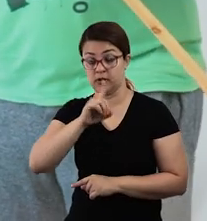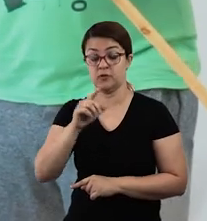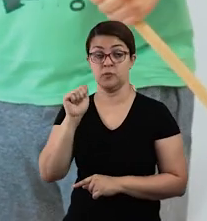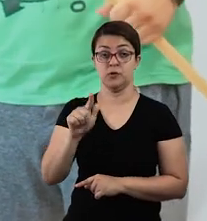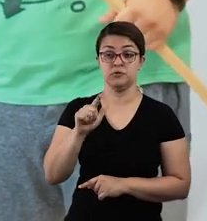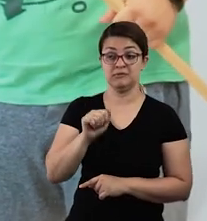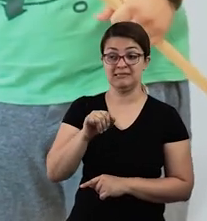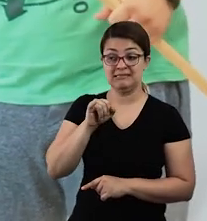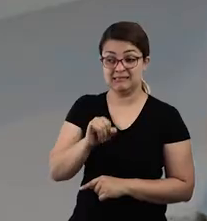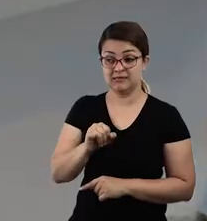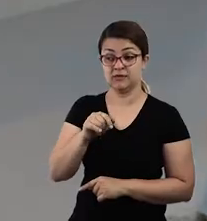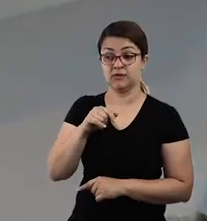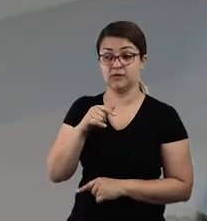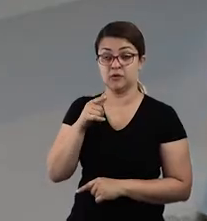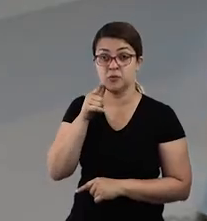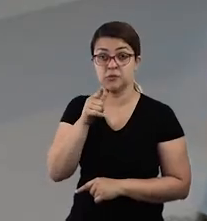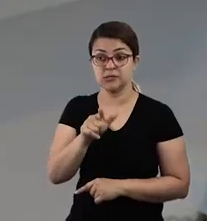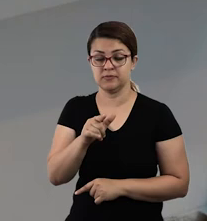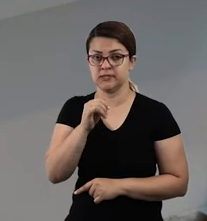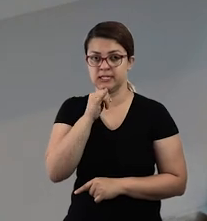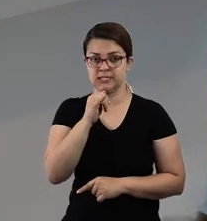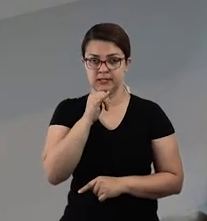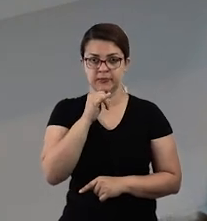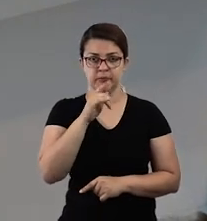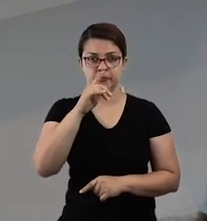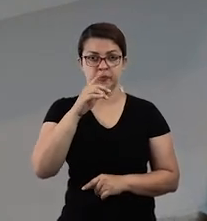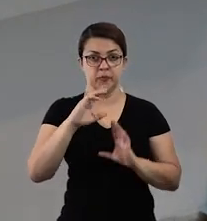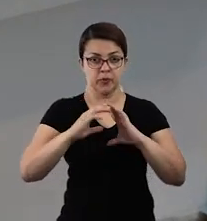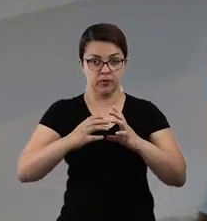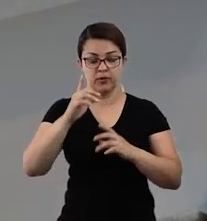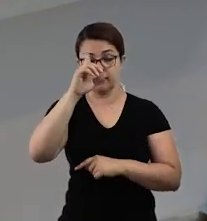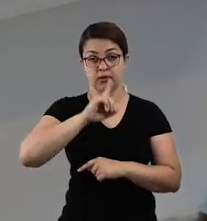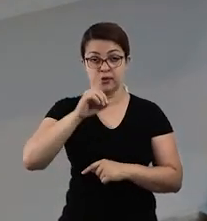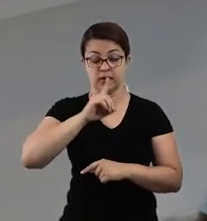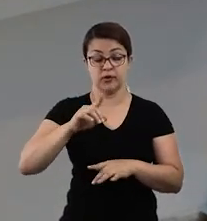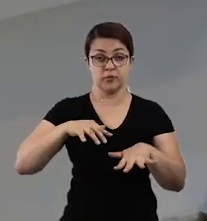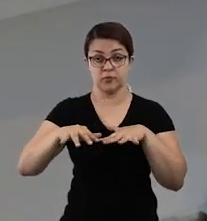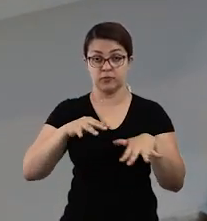Se eu conseguir tirar a bolinha amarela, por exemplo, aqui, ó, nesse movimento,